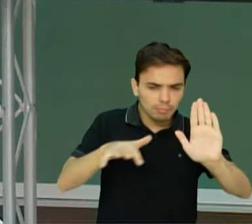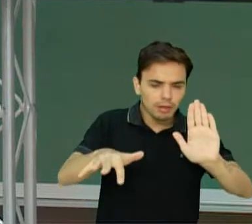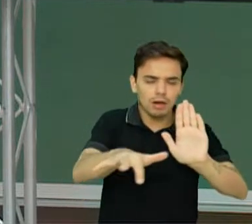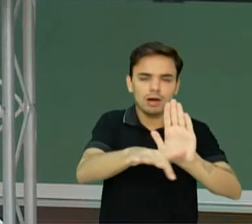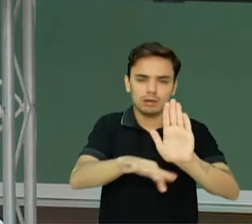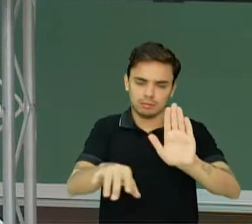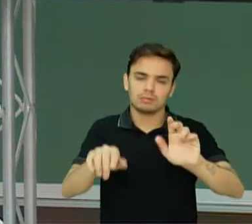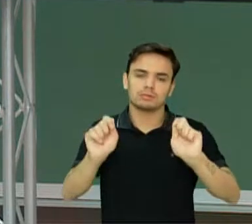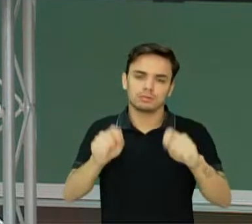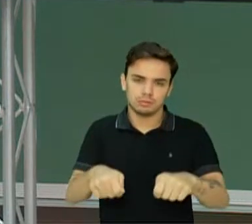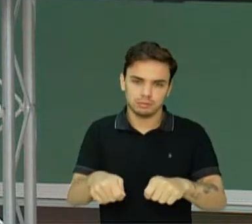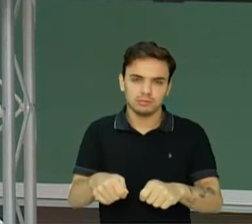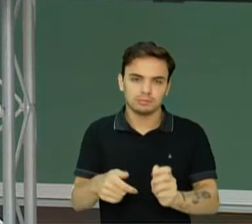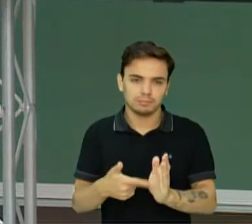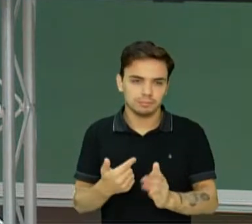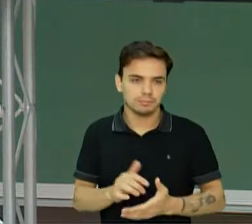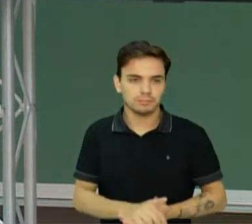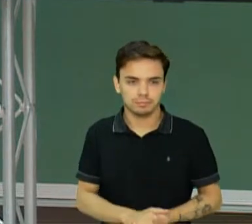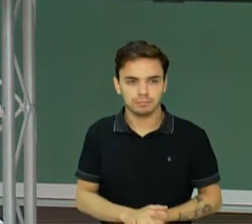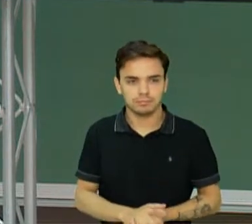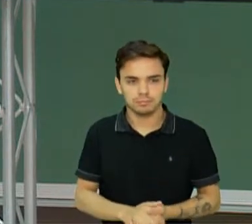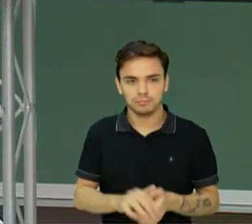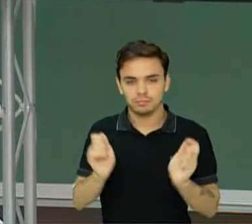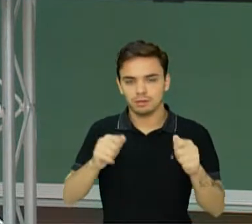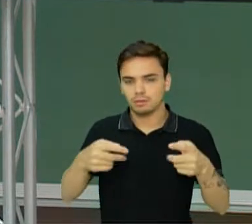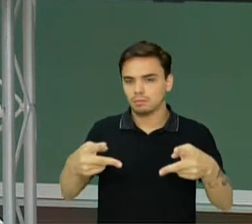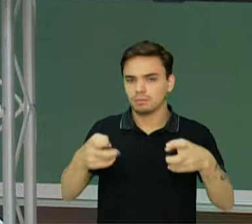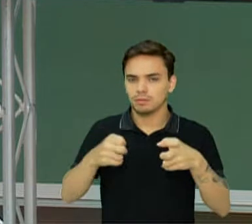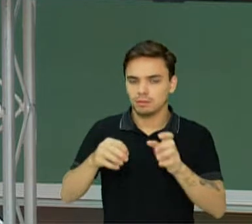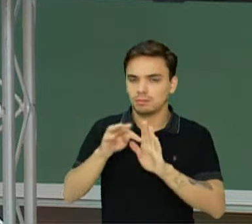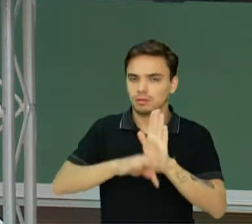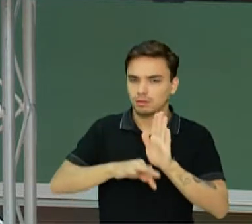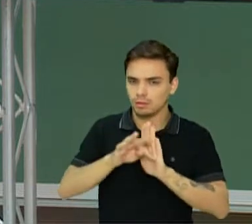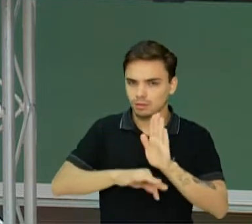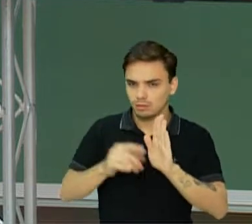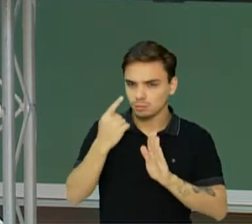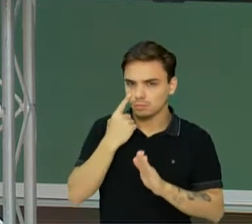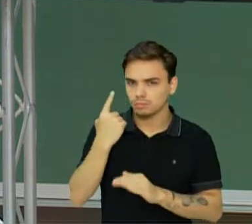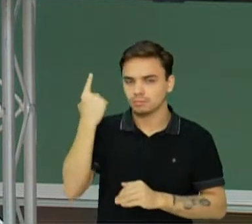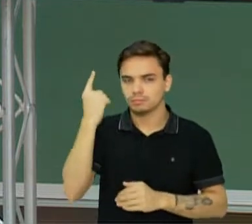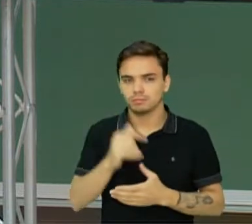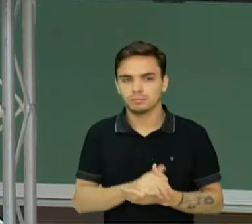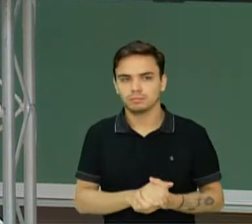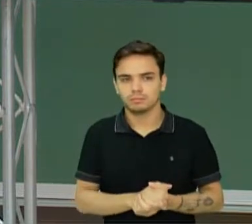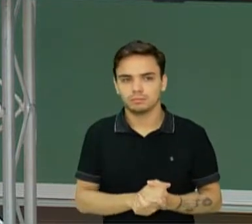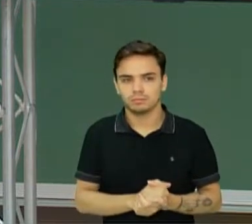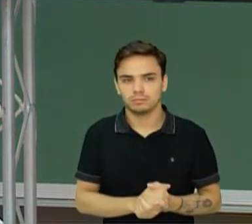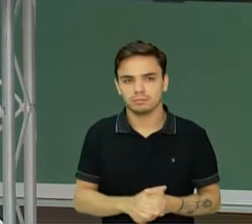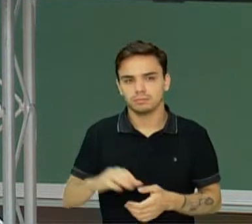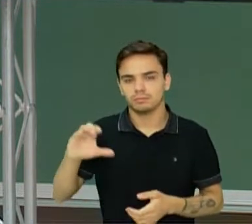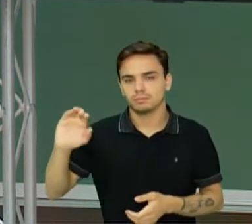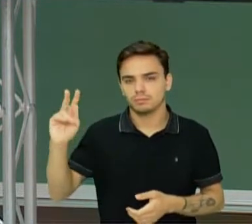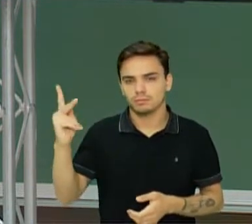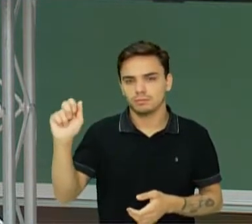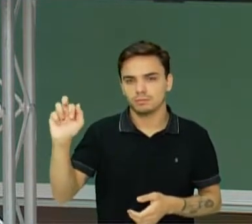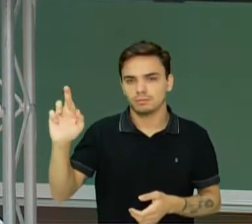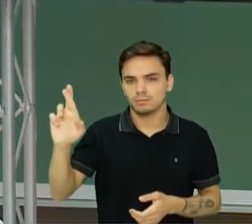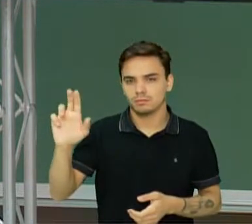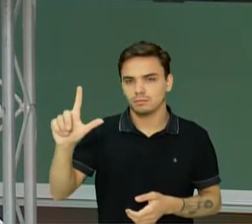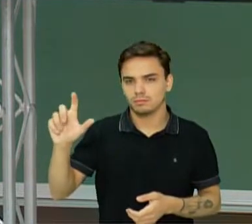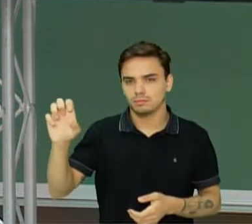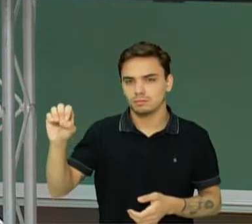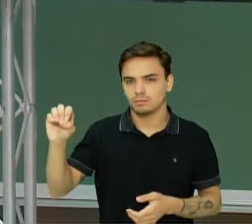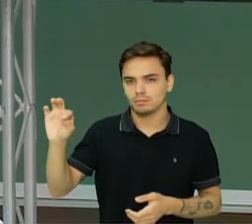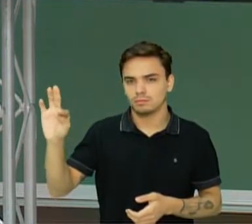poder publicar os seus livros, como vocês podem notar justamente aqui no meio do texto, né? Charlotte was Currie Bell, né? Esse era o nome